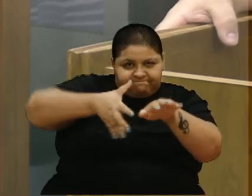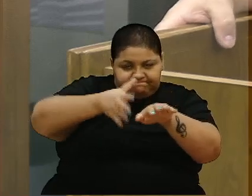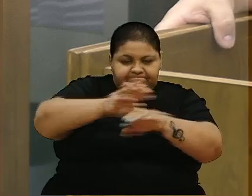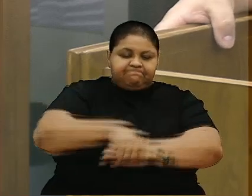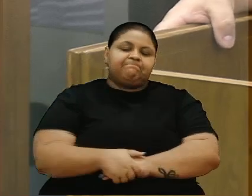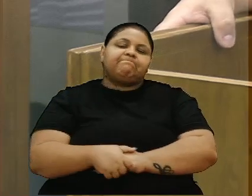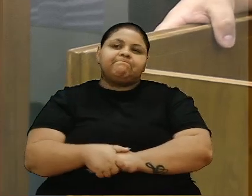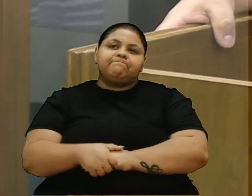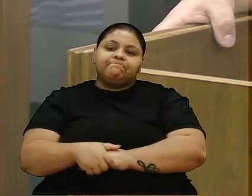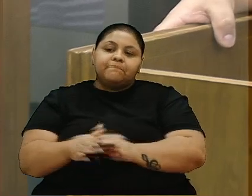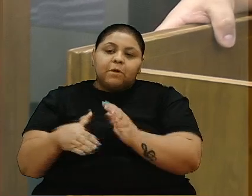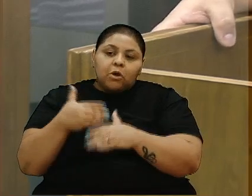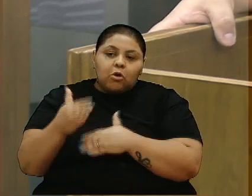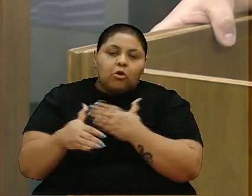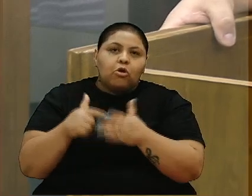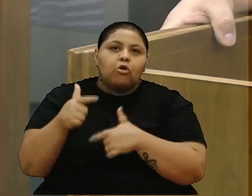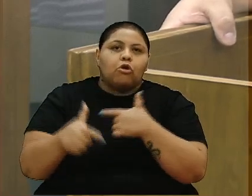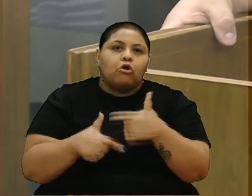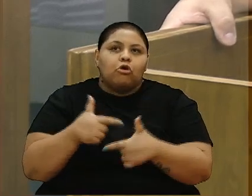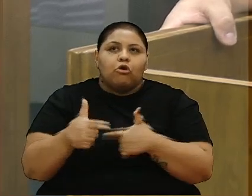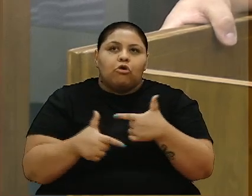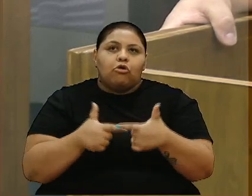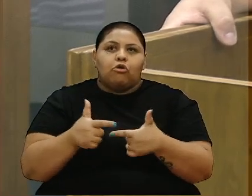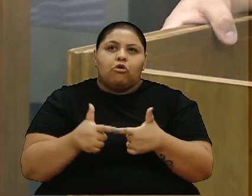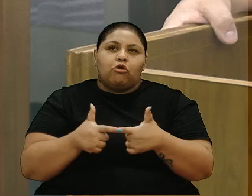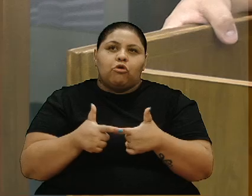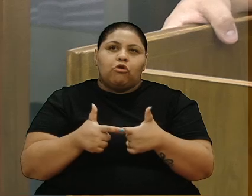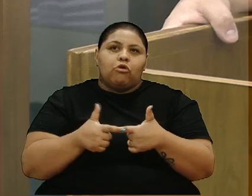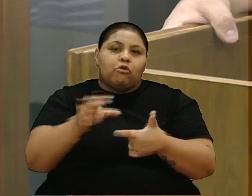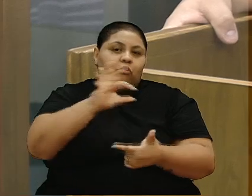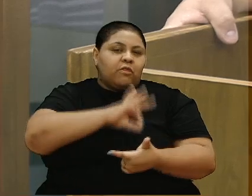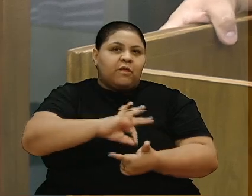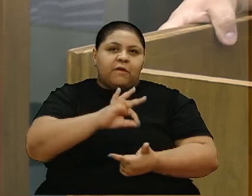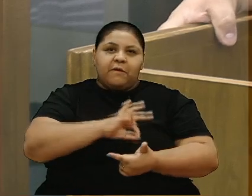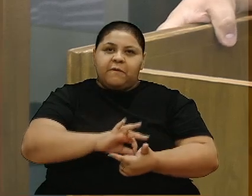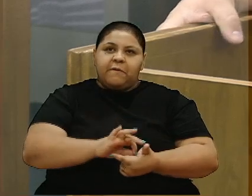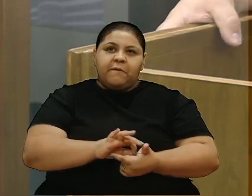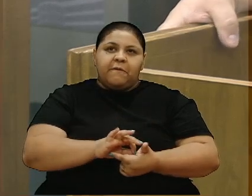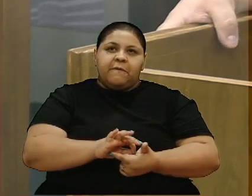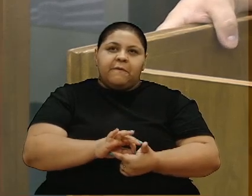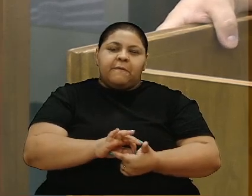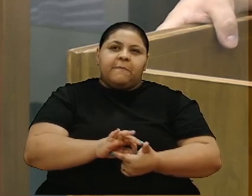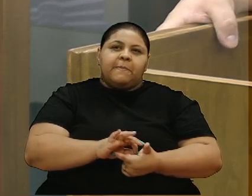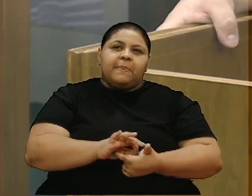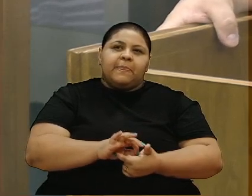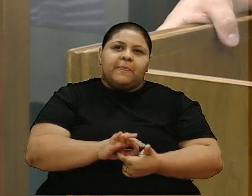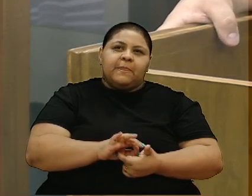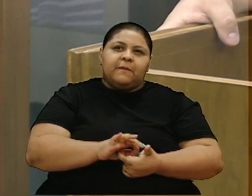os trabalhadores foram caloteados, até hoje não receberam seus